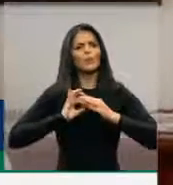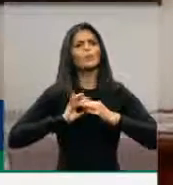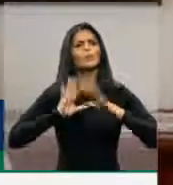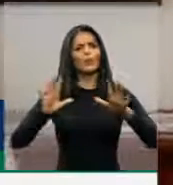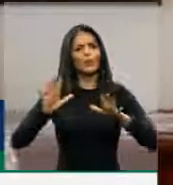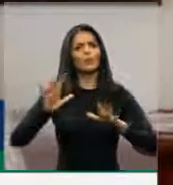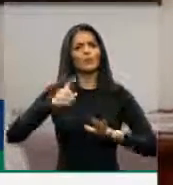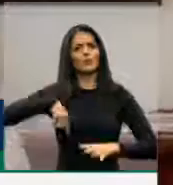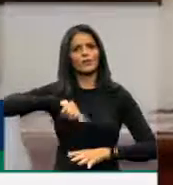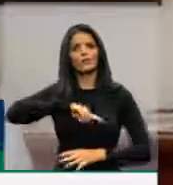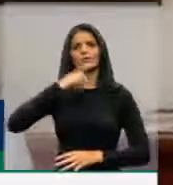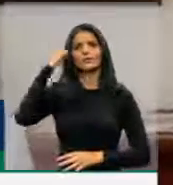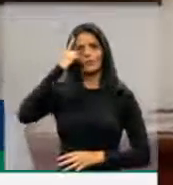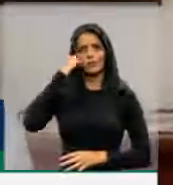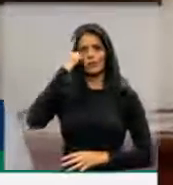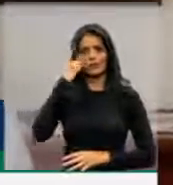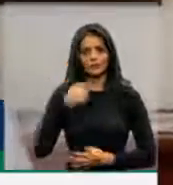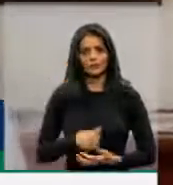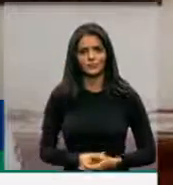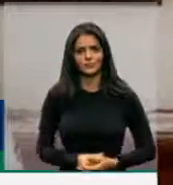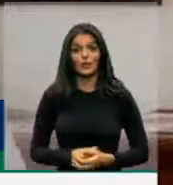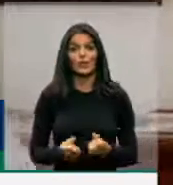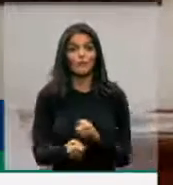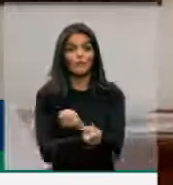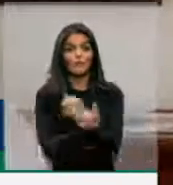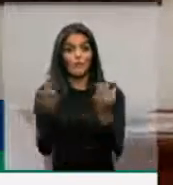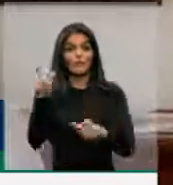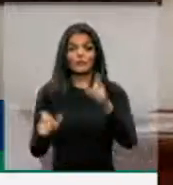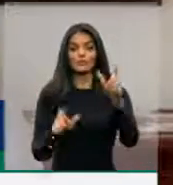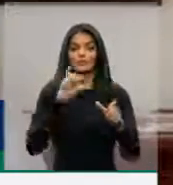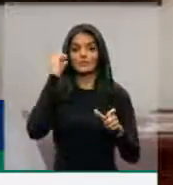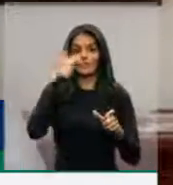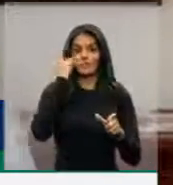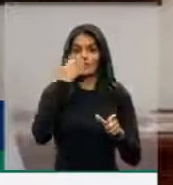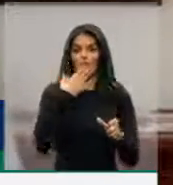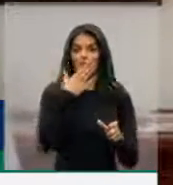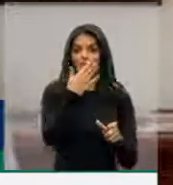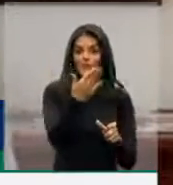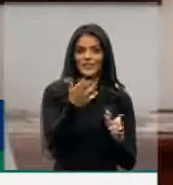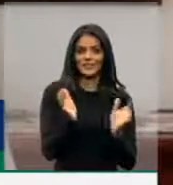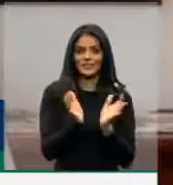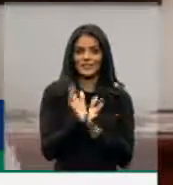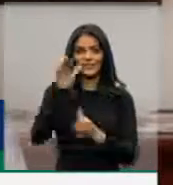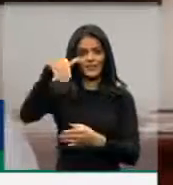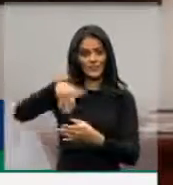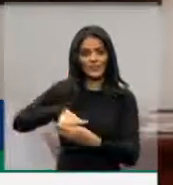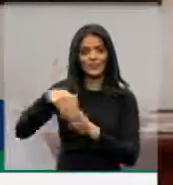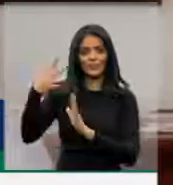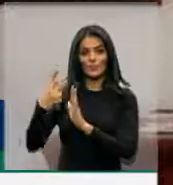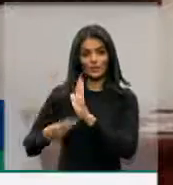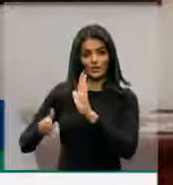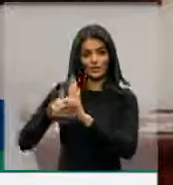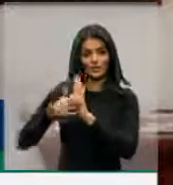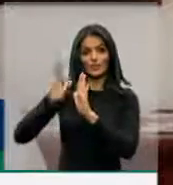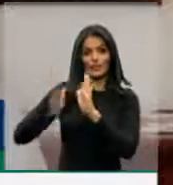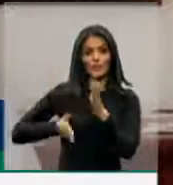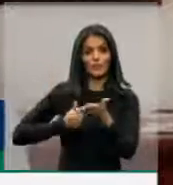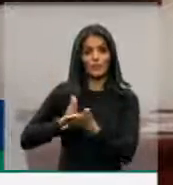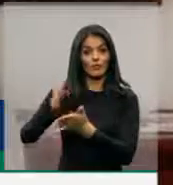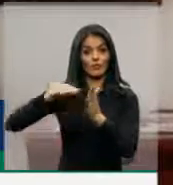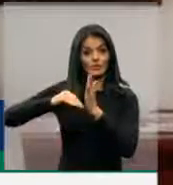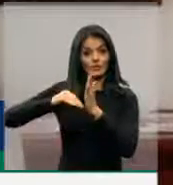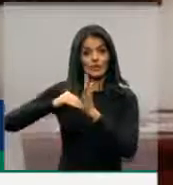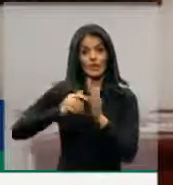fazer essa solicitação, vários parlamentares têm feito esse pedido, votemos o projeto que foi aprovado no Senado de